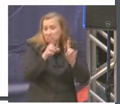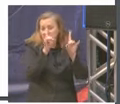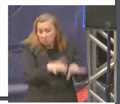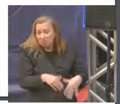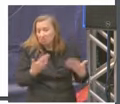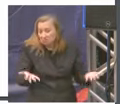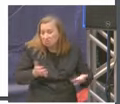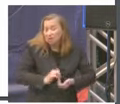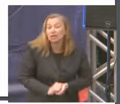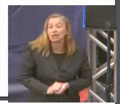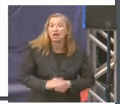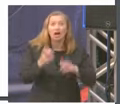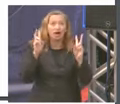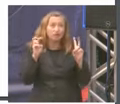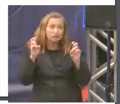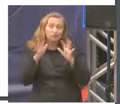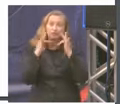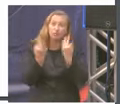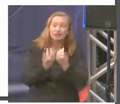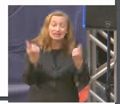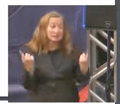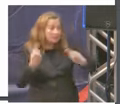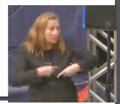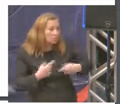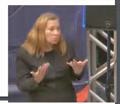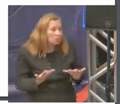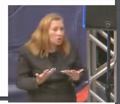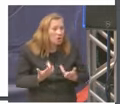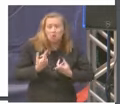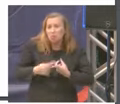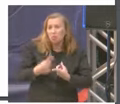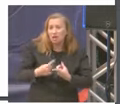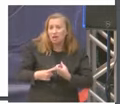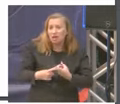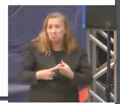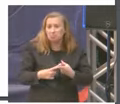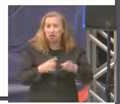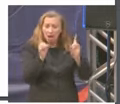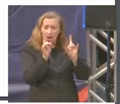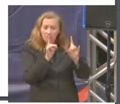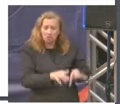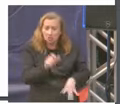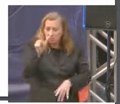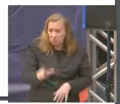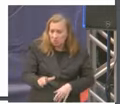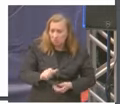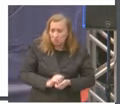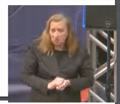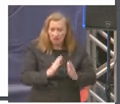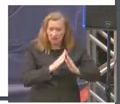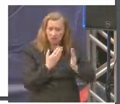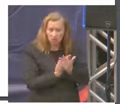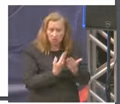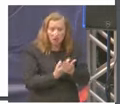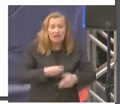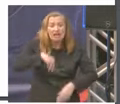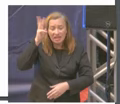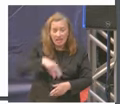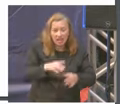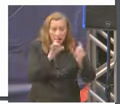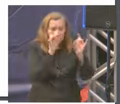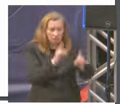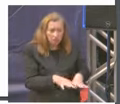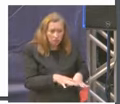Tá? É, questões familiares, desafios sociais. Por que o pessoal abandona? Agora, pensa só. Quem abandonou o ensino médio com